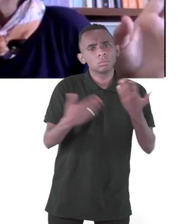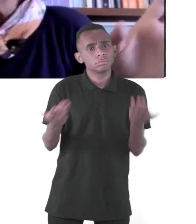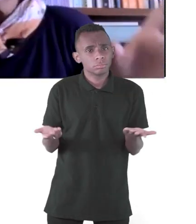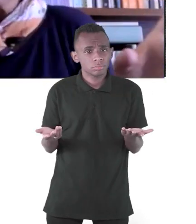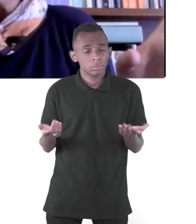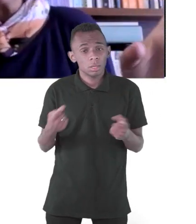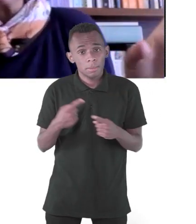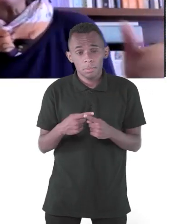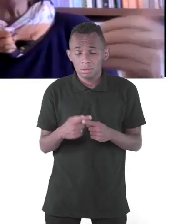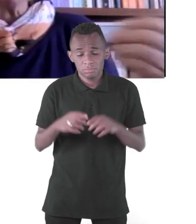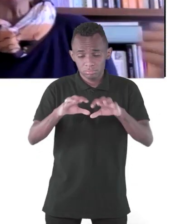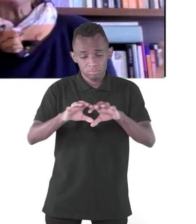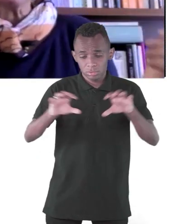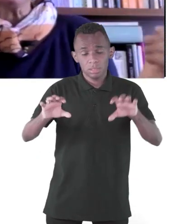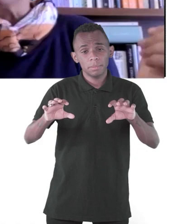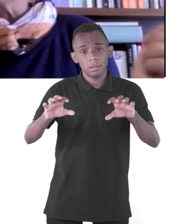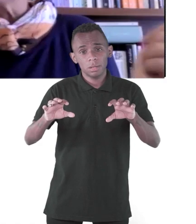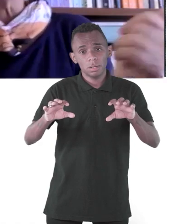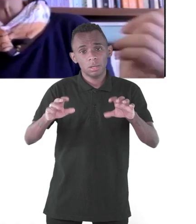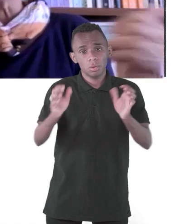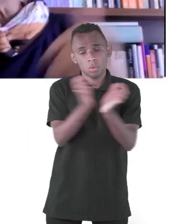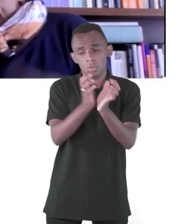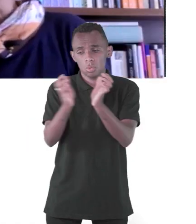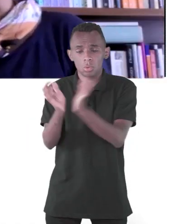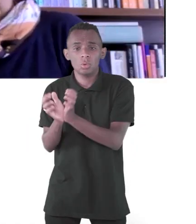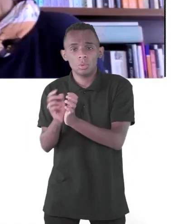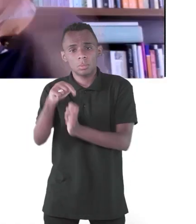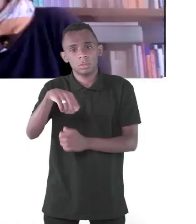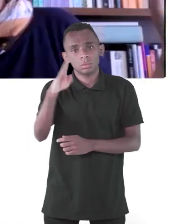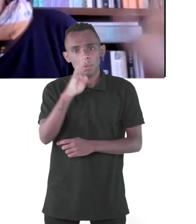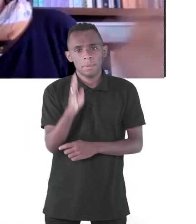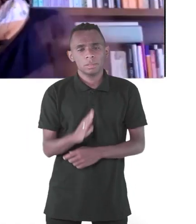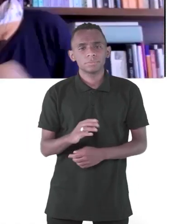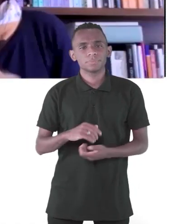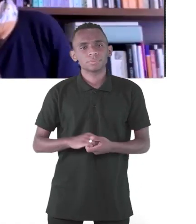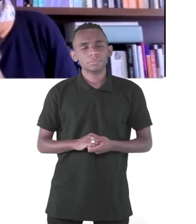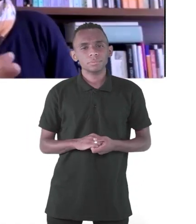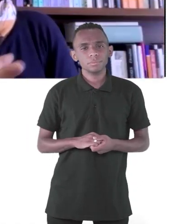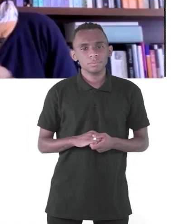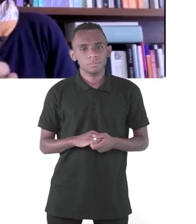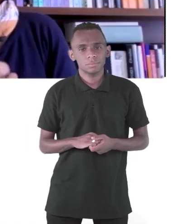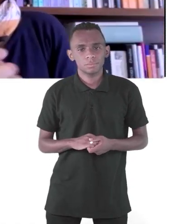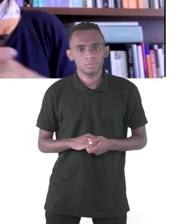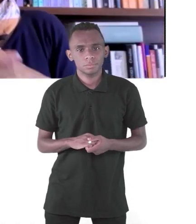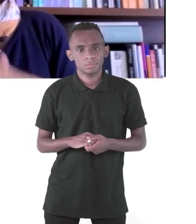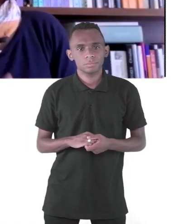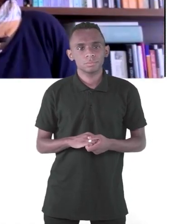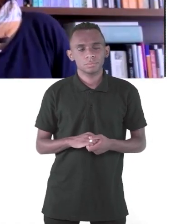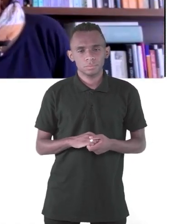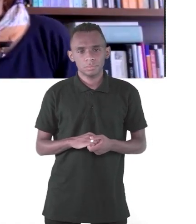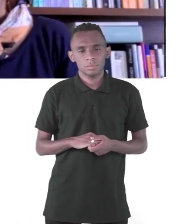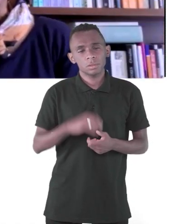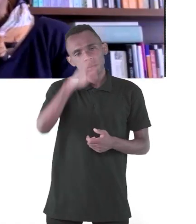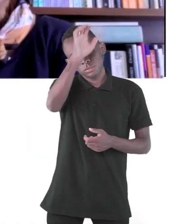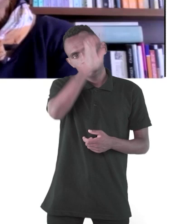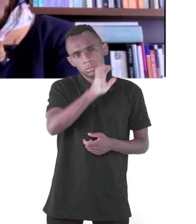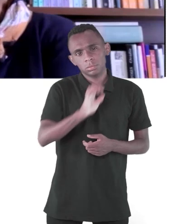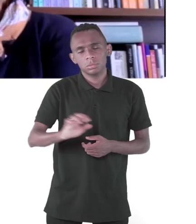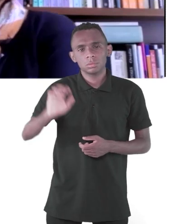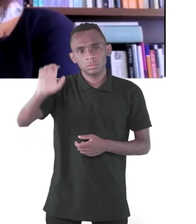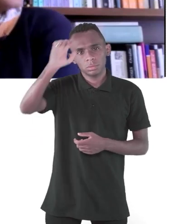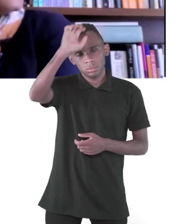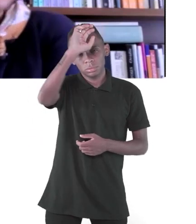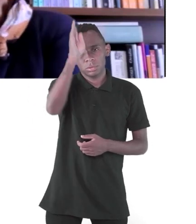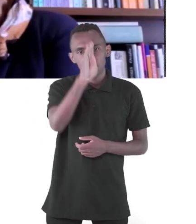quê? Se classifica assim na canção brasileira. Mas vamos aos estados